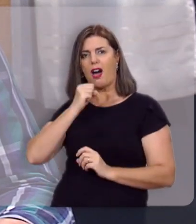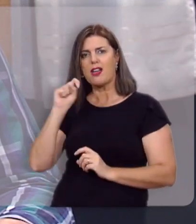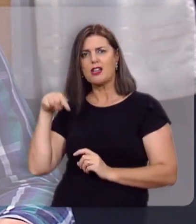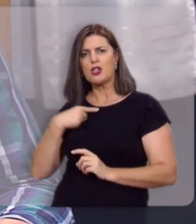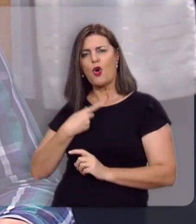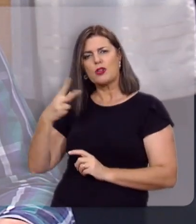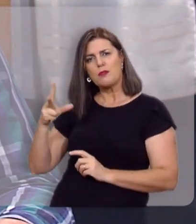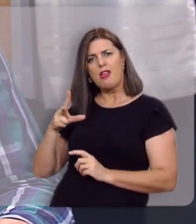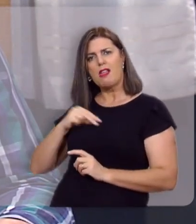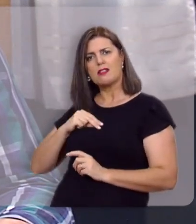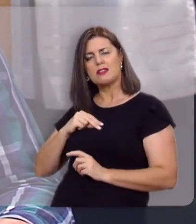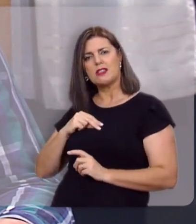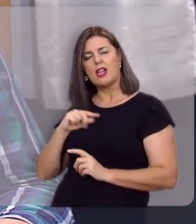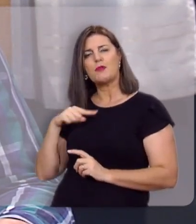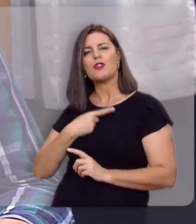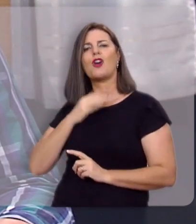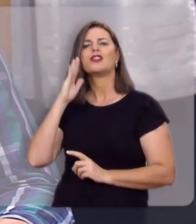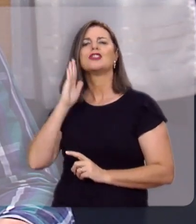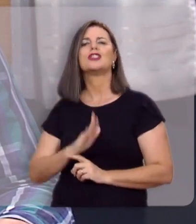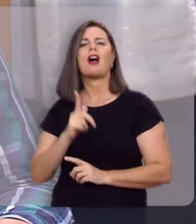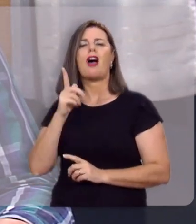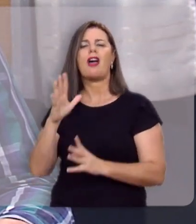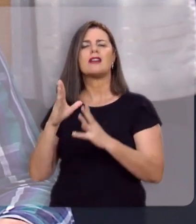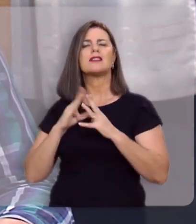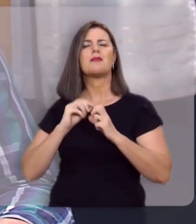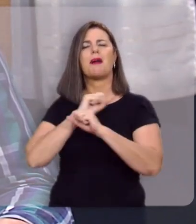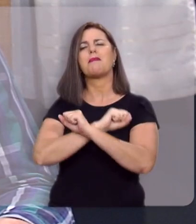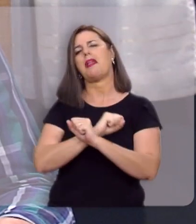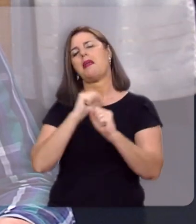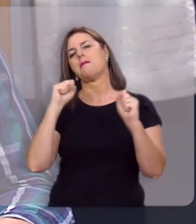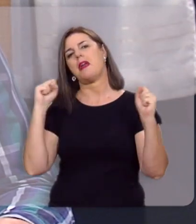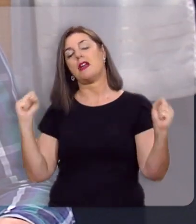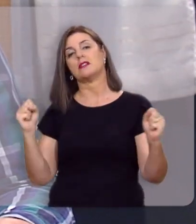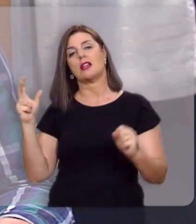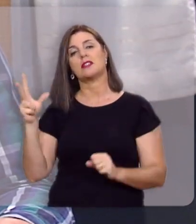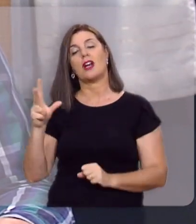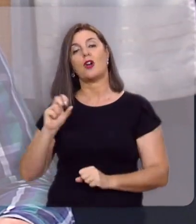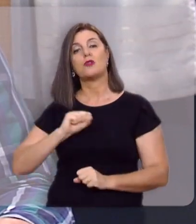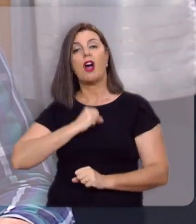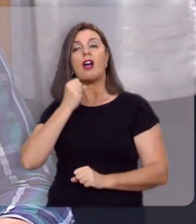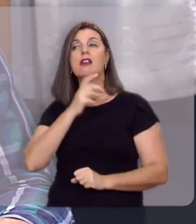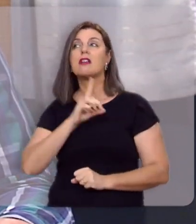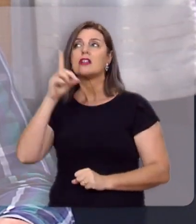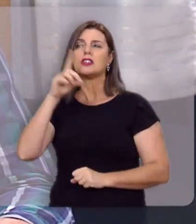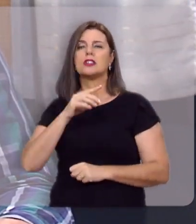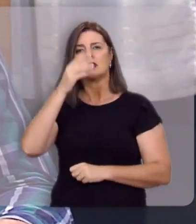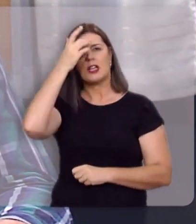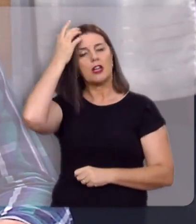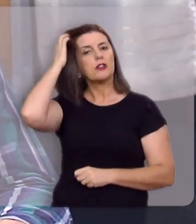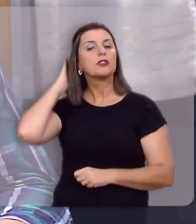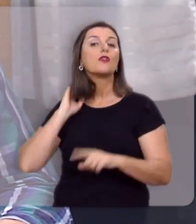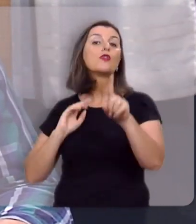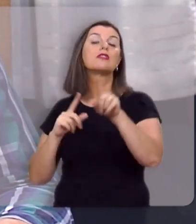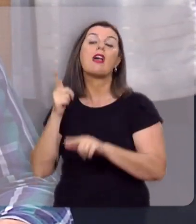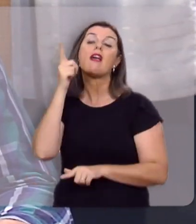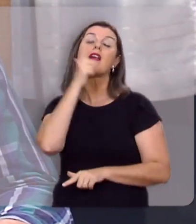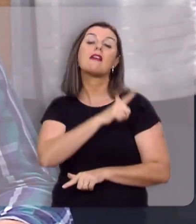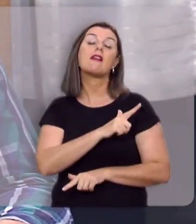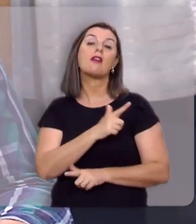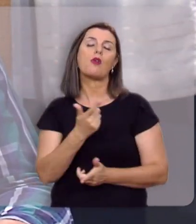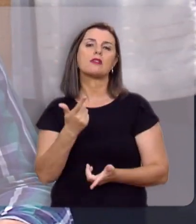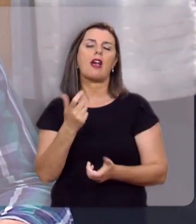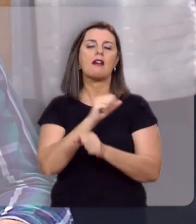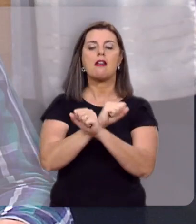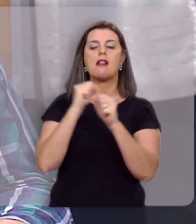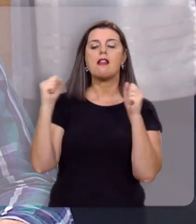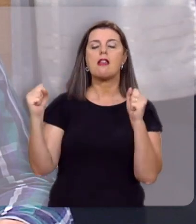nós merecíamos, nós já recebemos a libertação da ira eterna de Deus. Se você quer ser